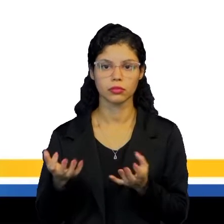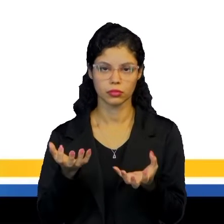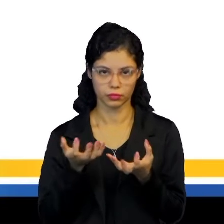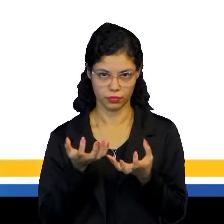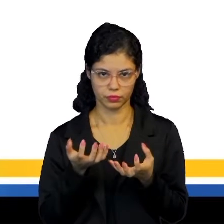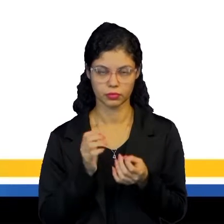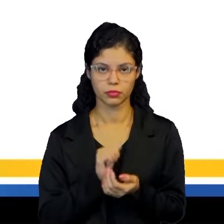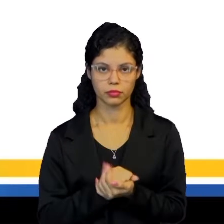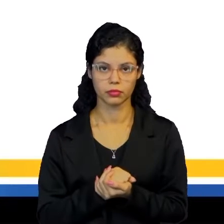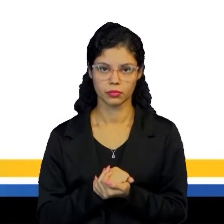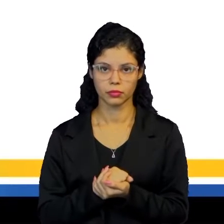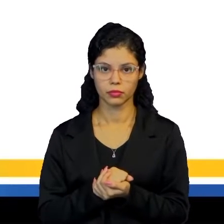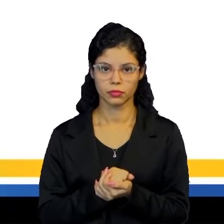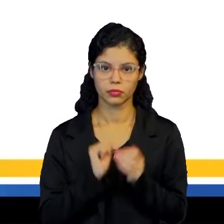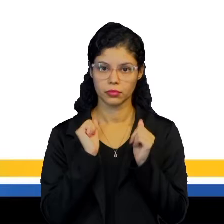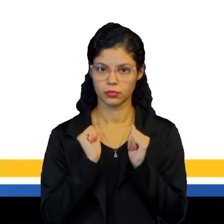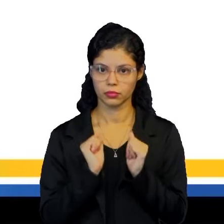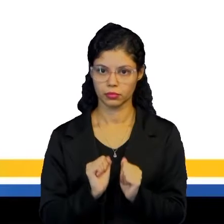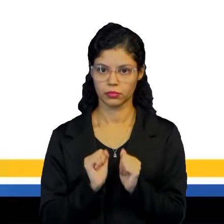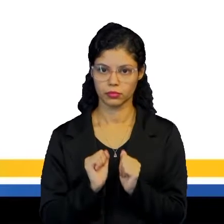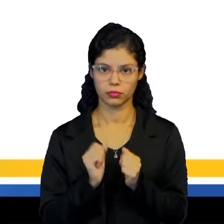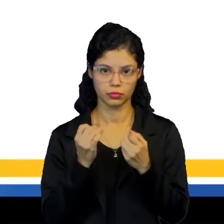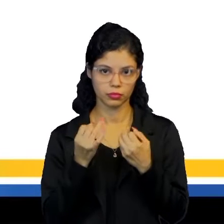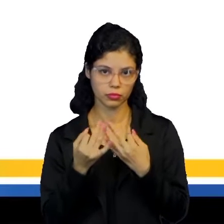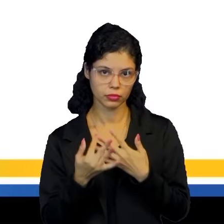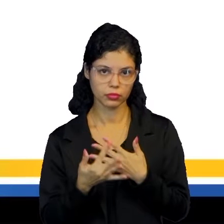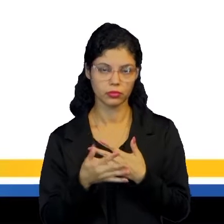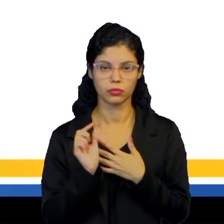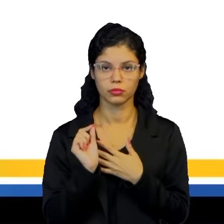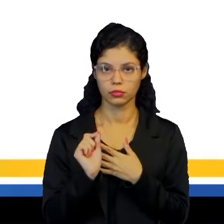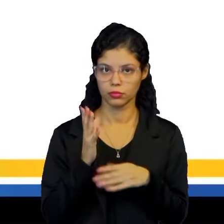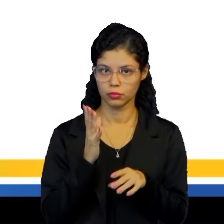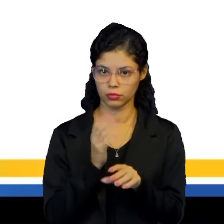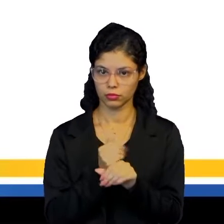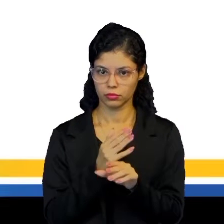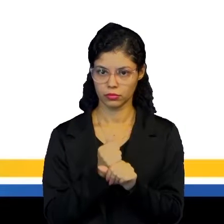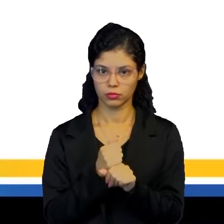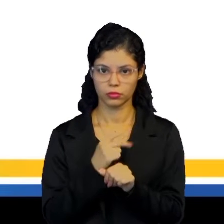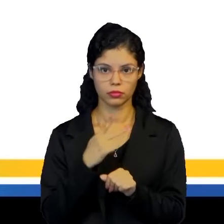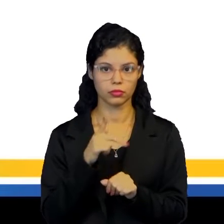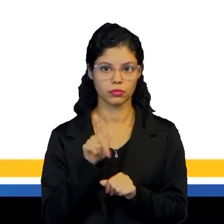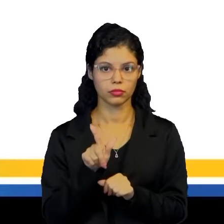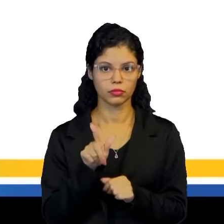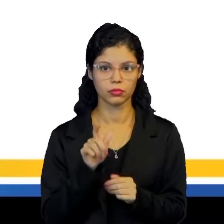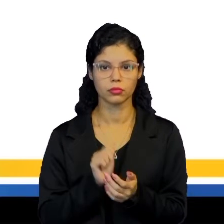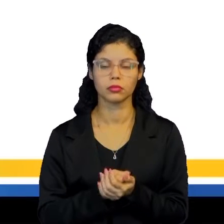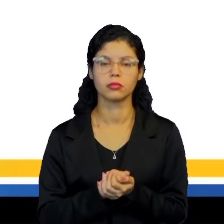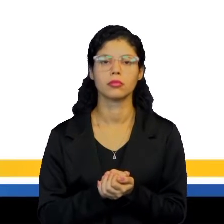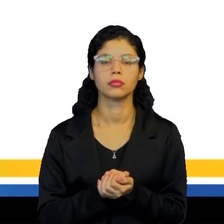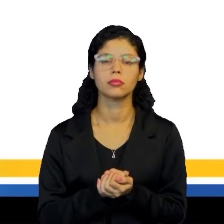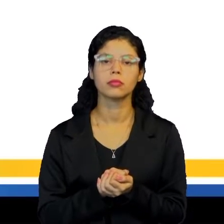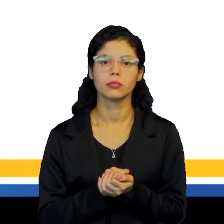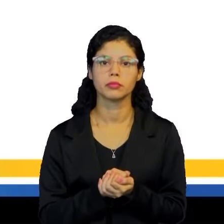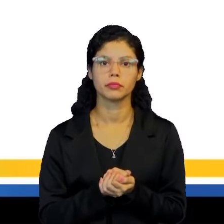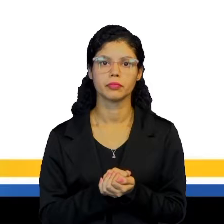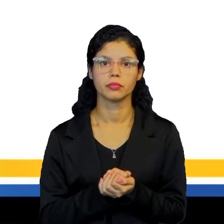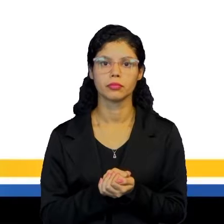querendo. Podemos dizer que a soma dessa PG será